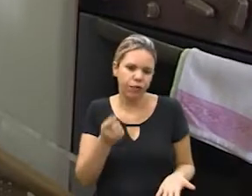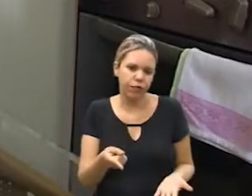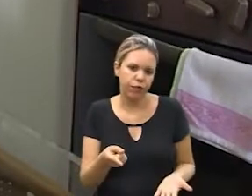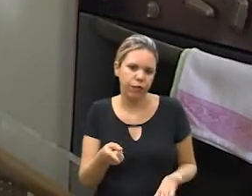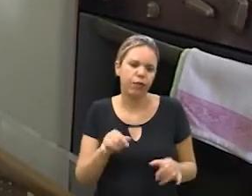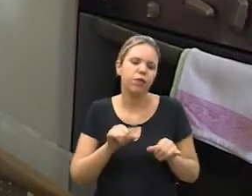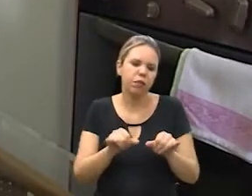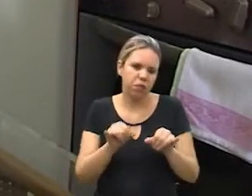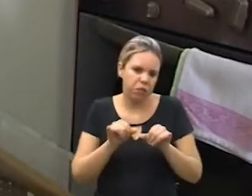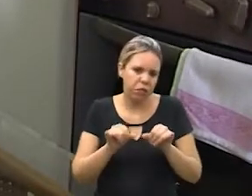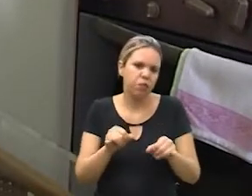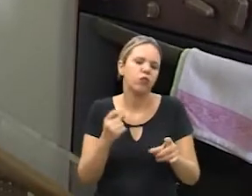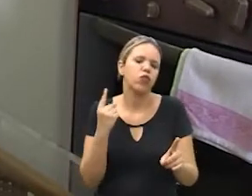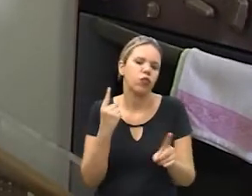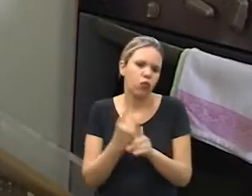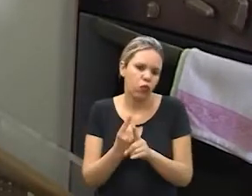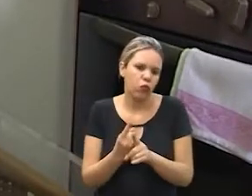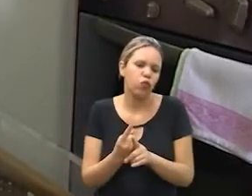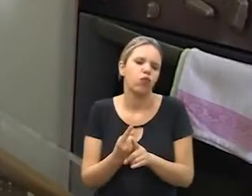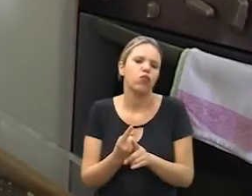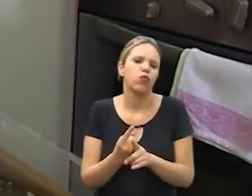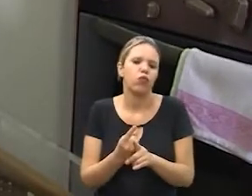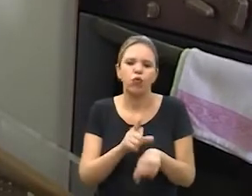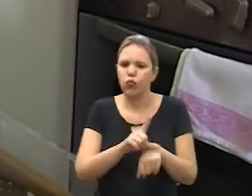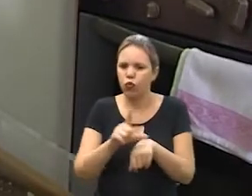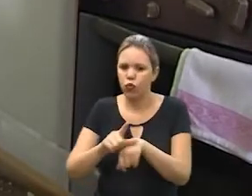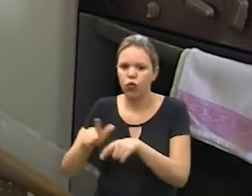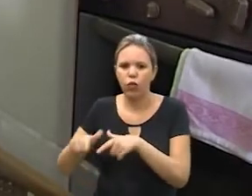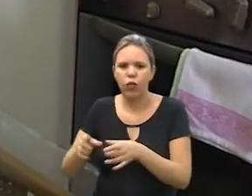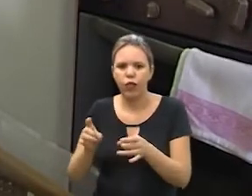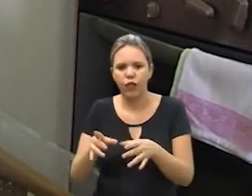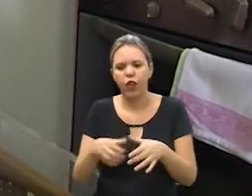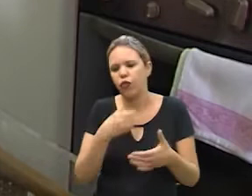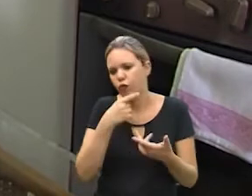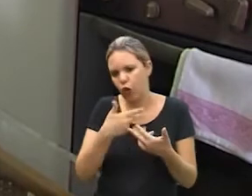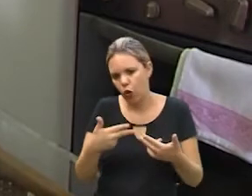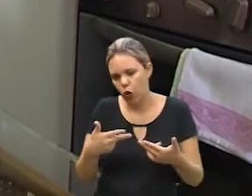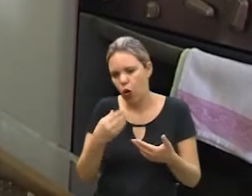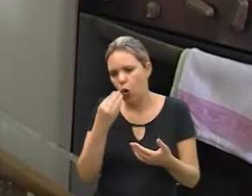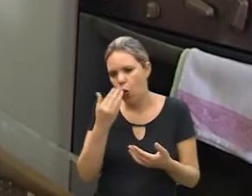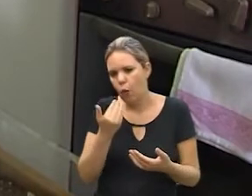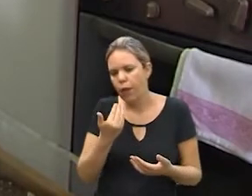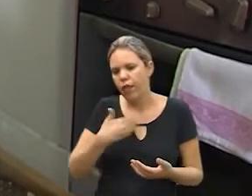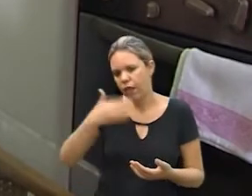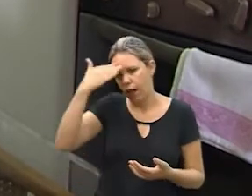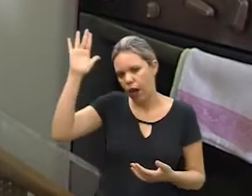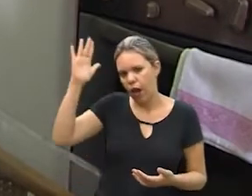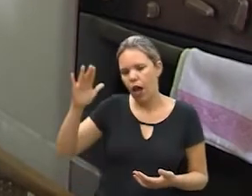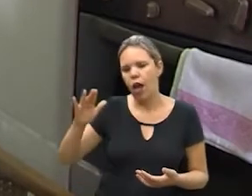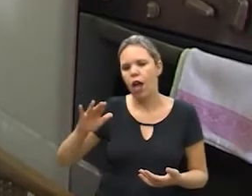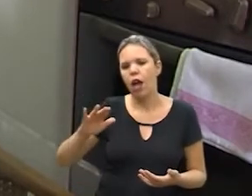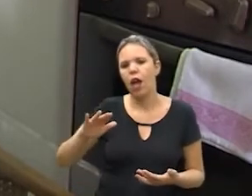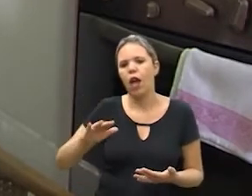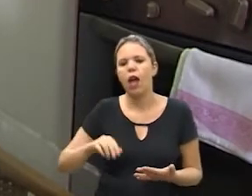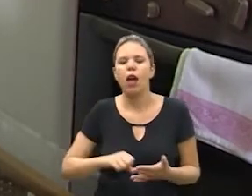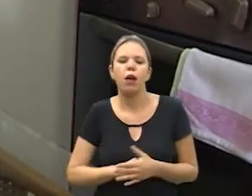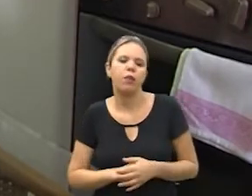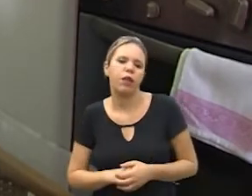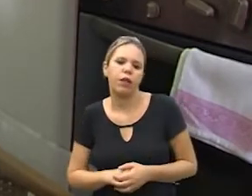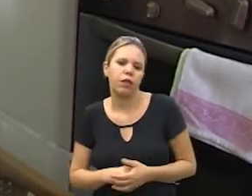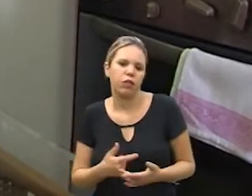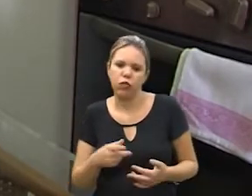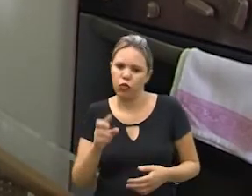Encontro em mercados, encontro em frutarias, encontro em casas especializadas de comida árabe, síria, você encontra. Uhum. Não é